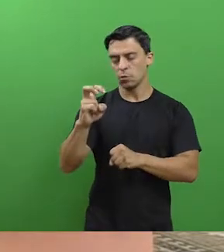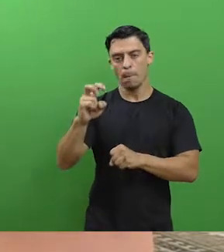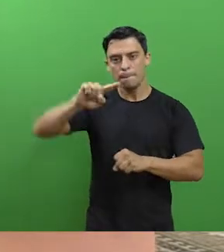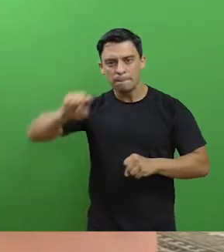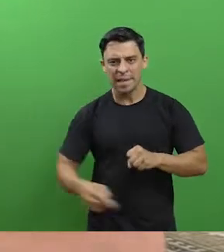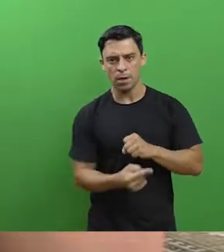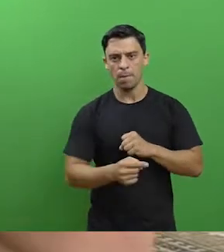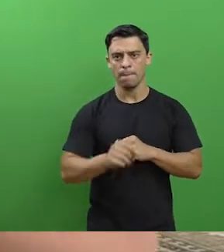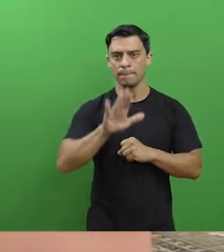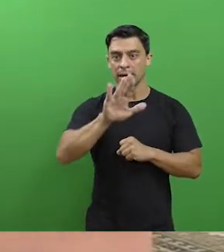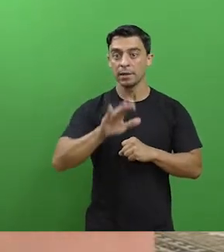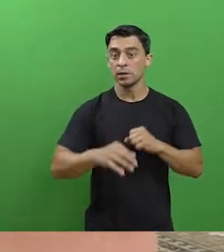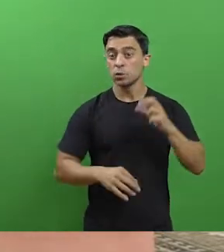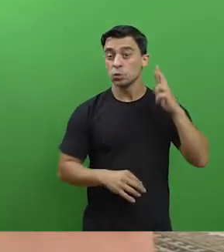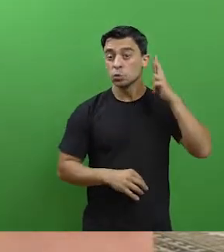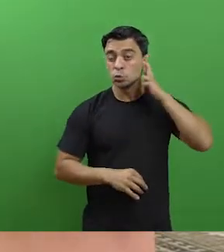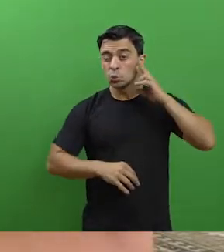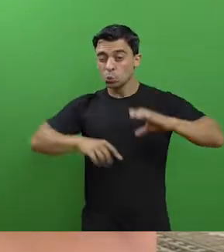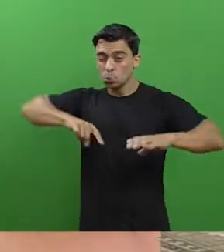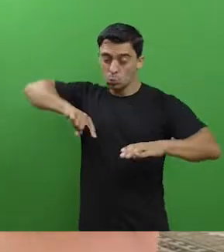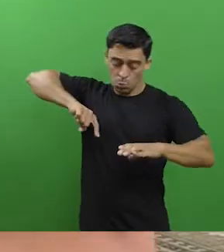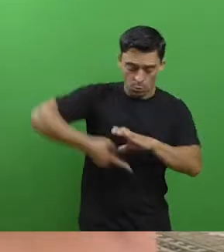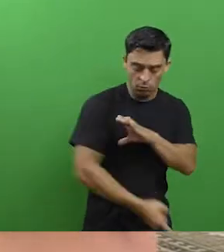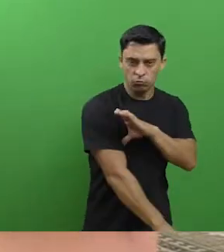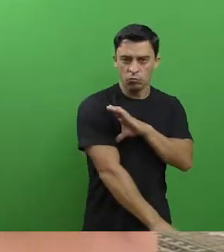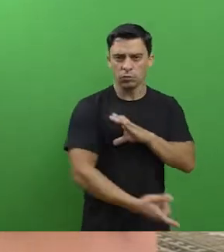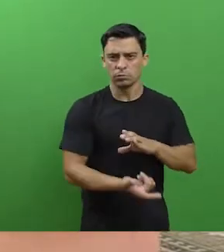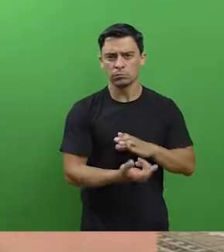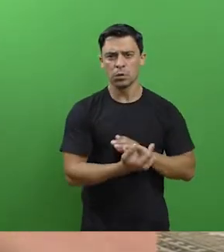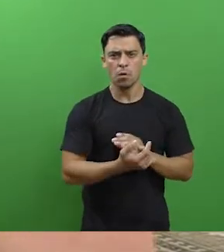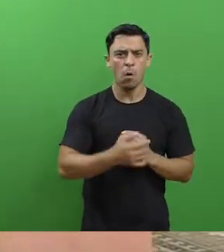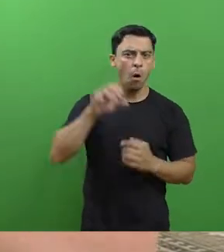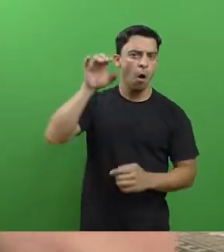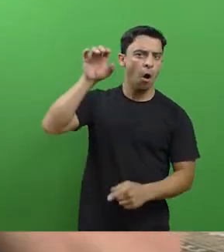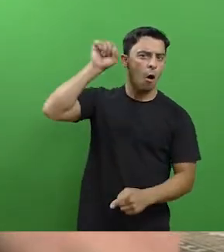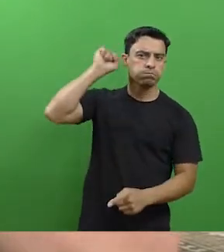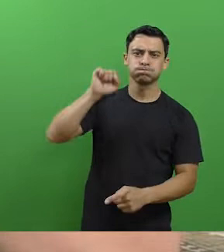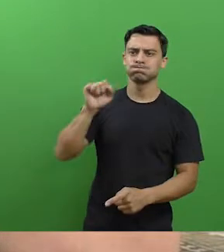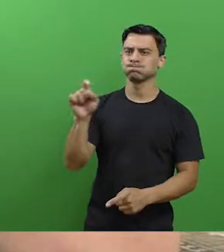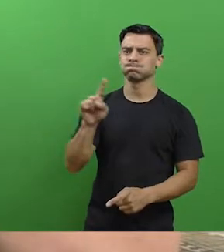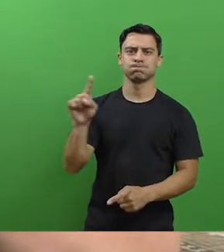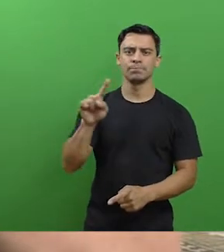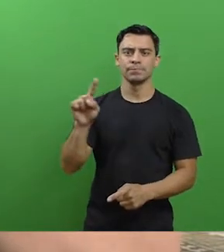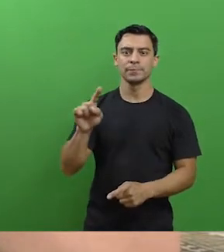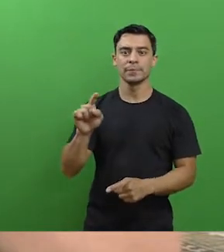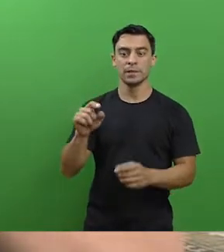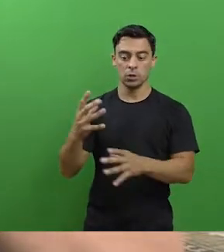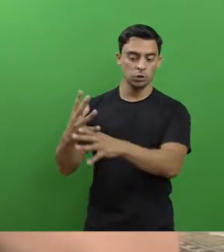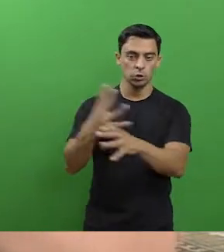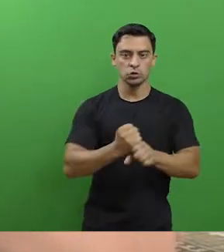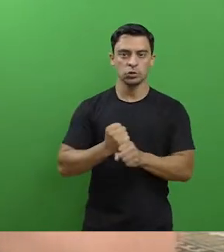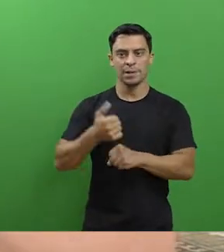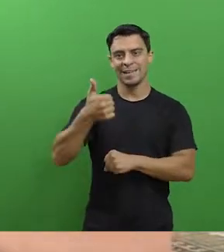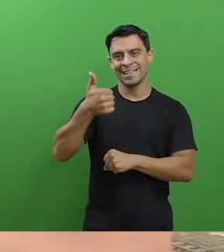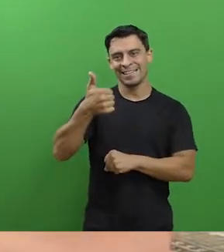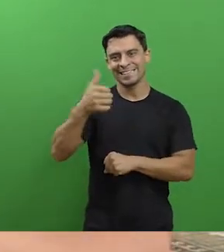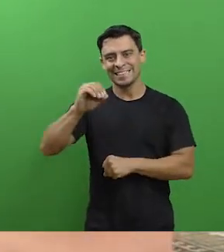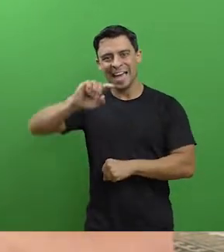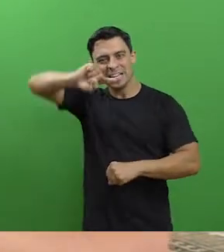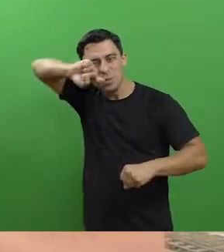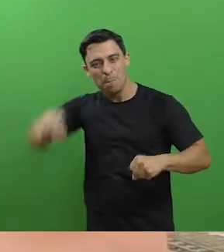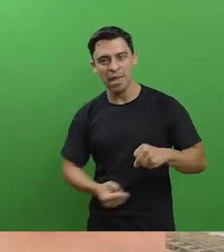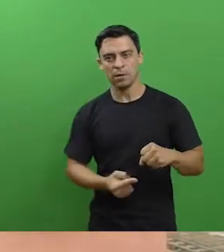que não conseguem ouvir porque a surdez deles é profunda, são 10 milhões. Mais ou menos 10 milhões. Tem 10 milhões de